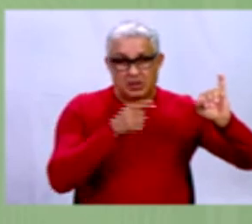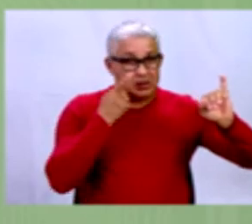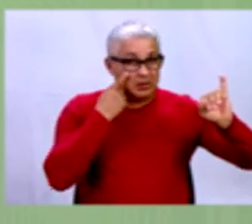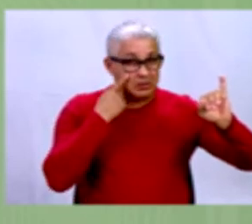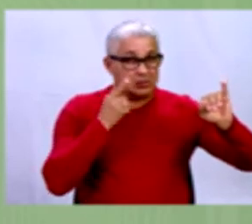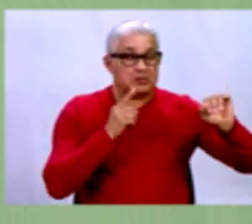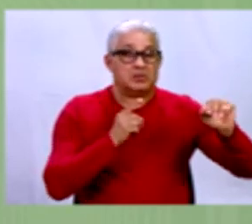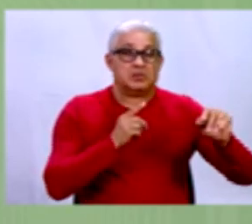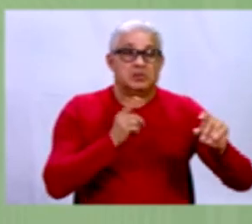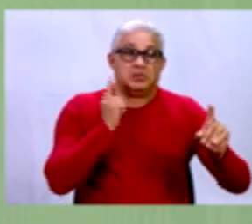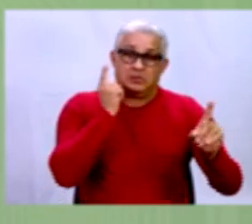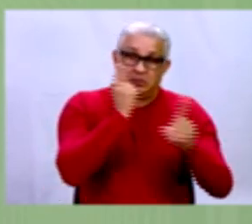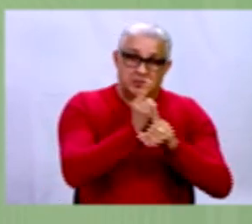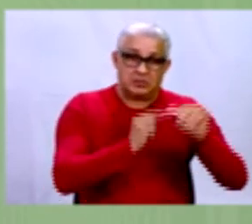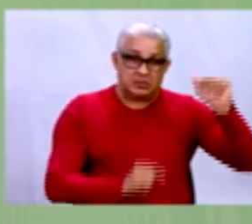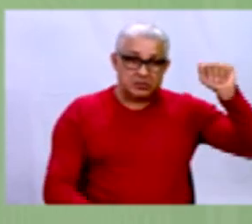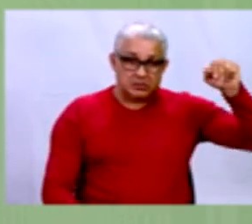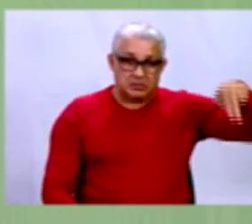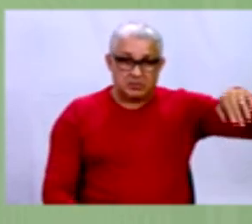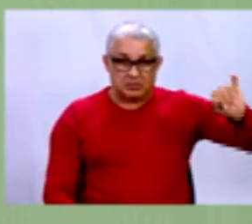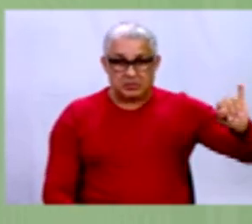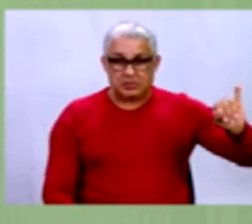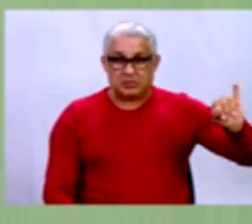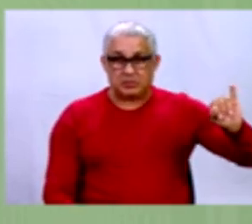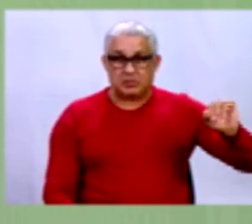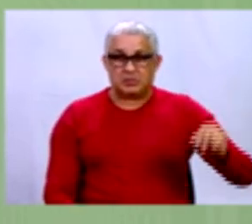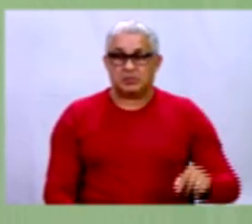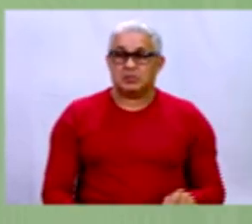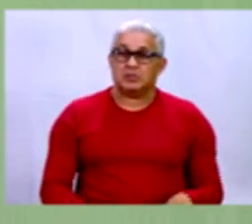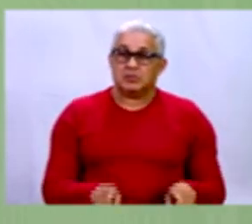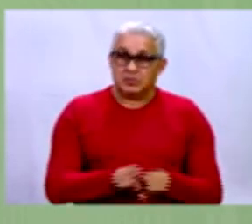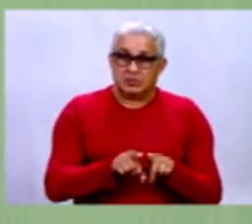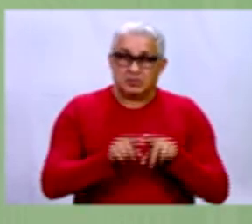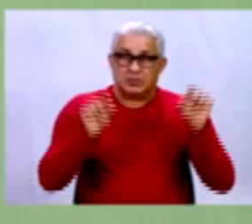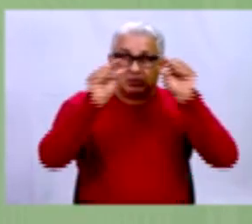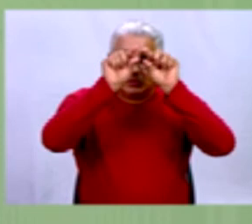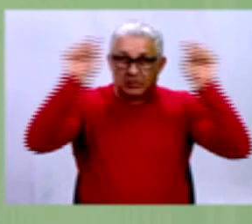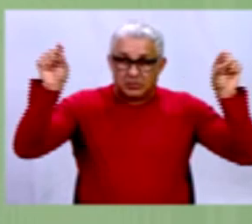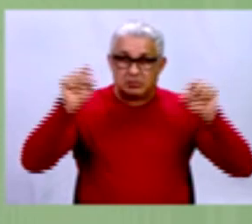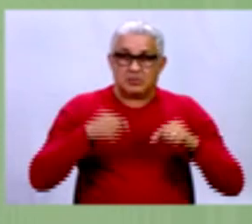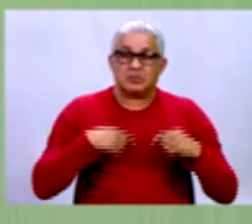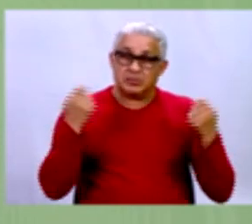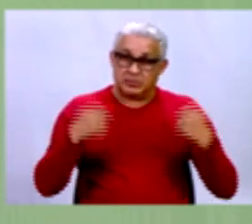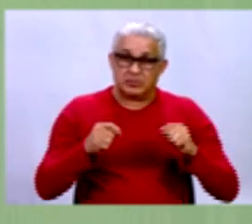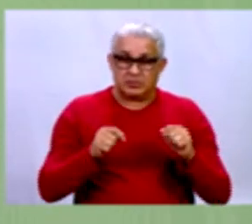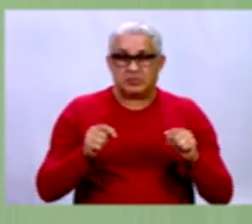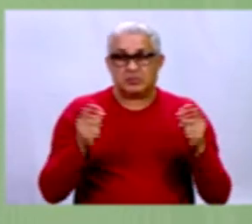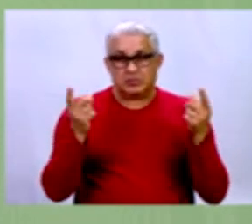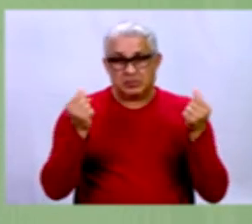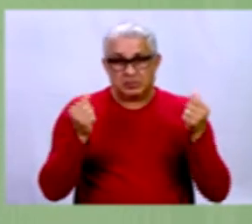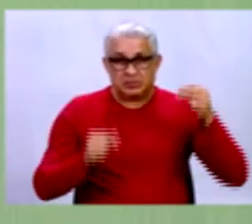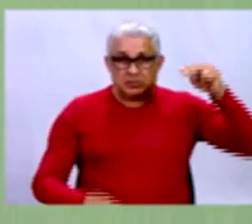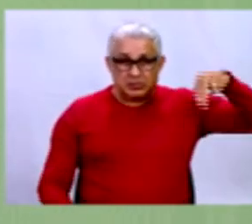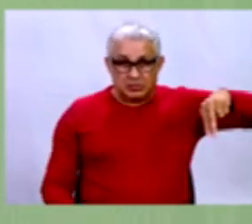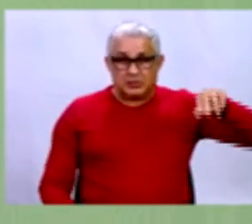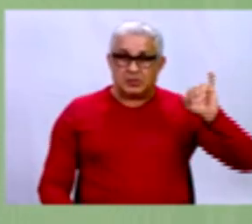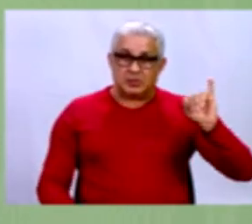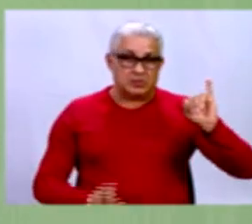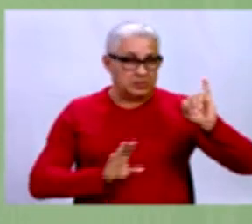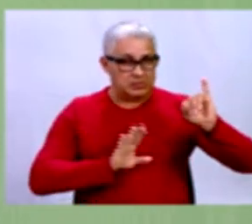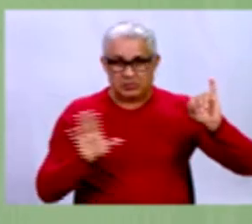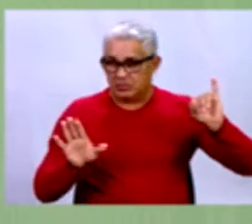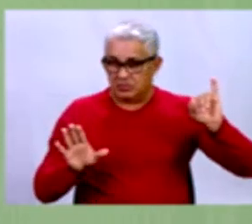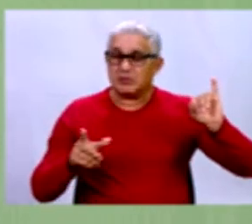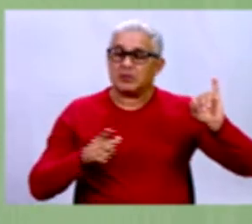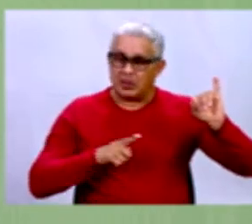gente achar o ANI, como diz até o próprio enunciado aqui, eu só preciso dos valores de N e de I. E isso